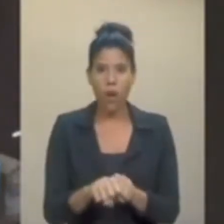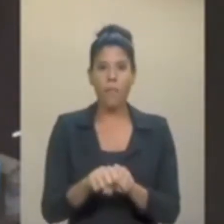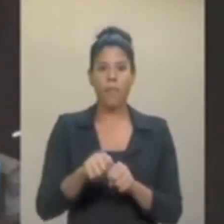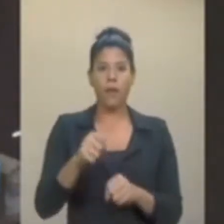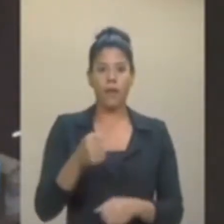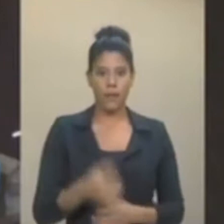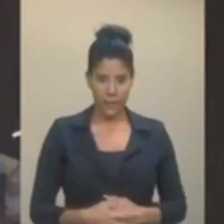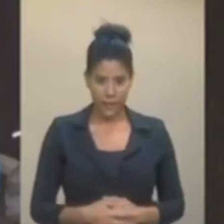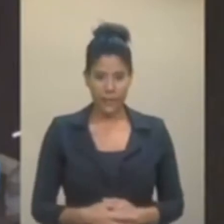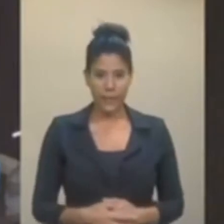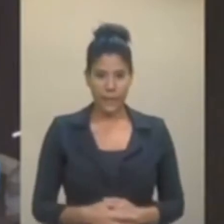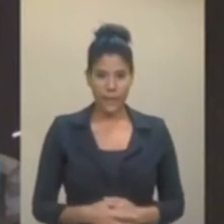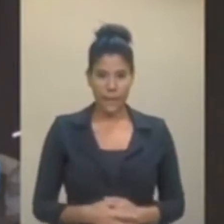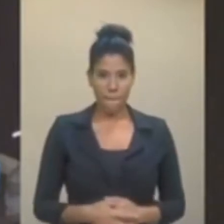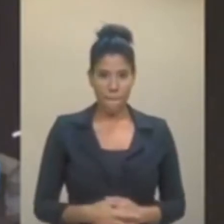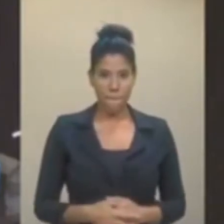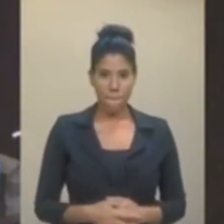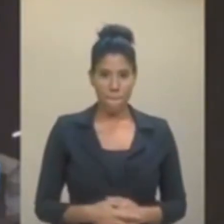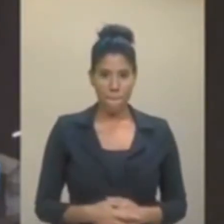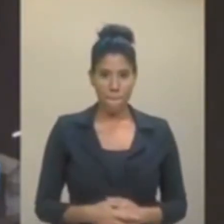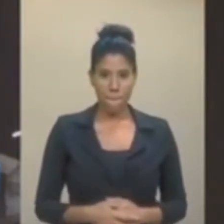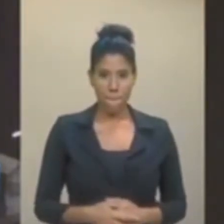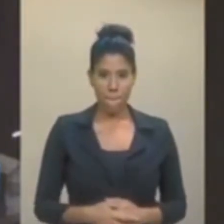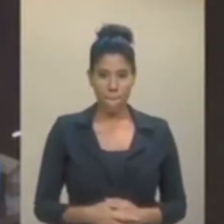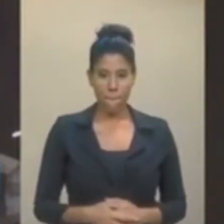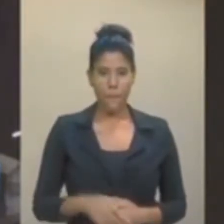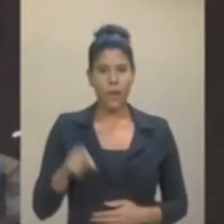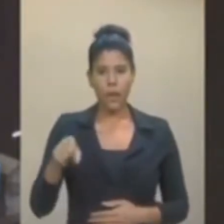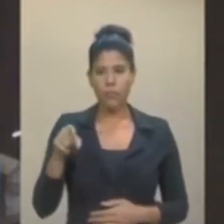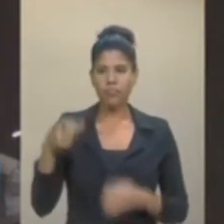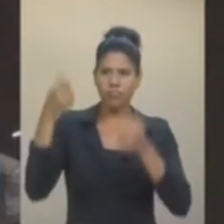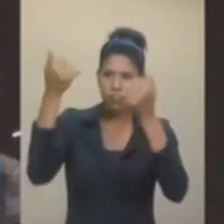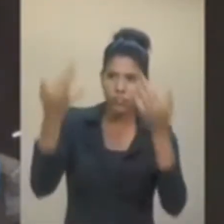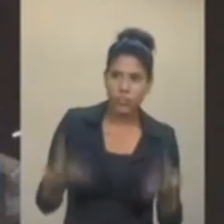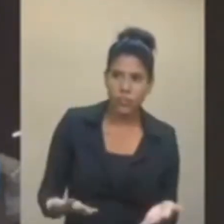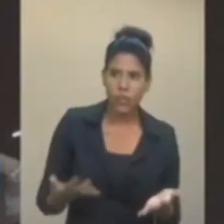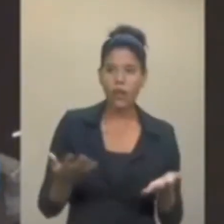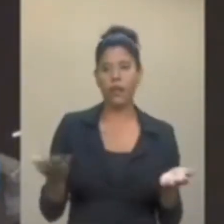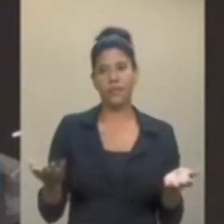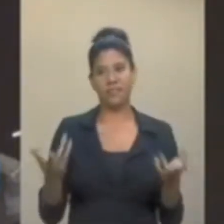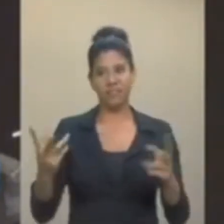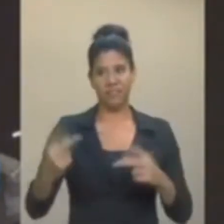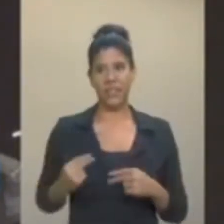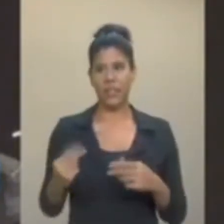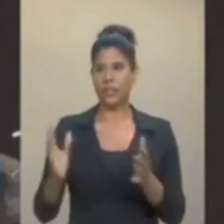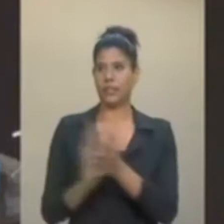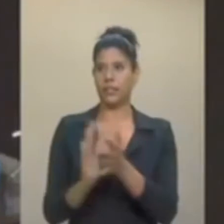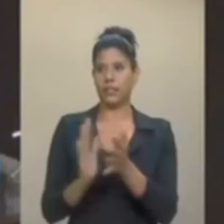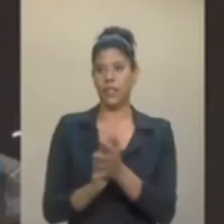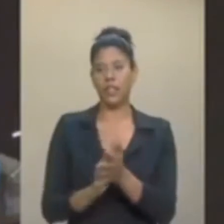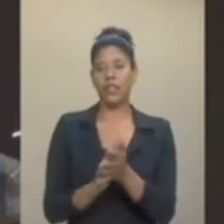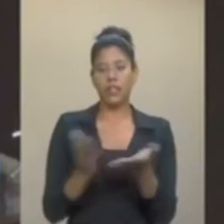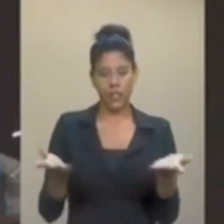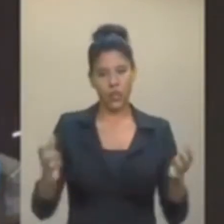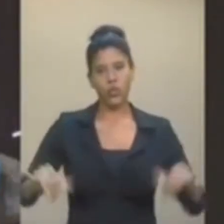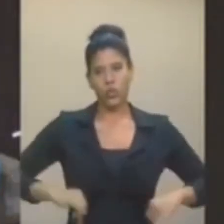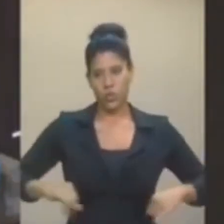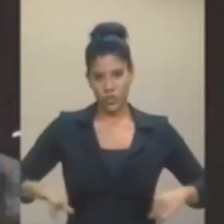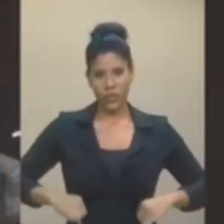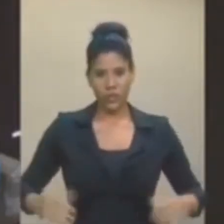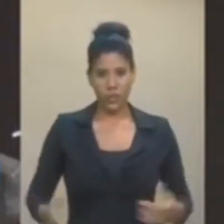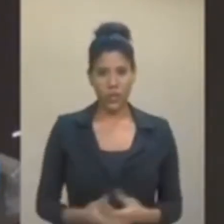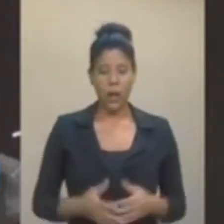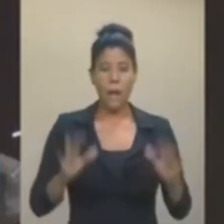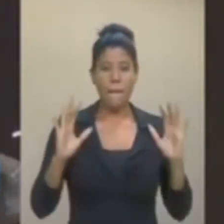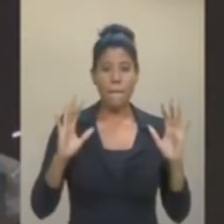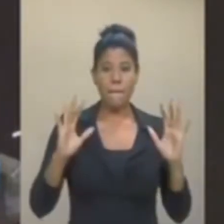40. Só isso já mereceria, obviamente, render homenagens a Wanda Sidot. Mas mais do